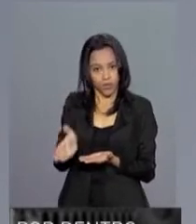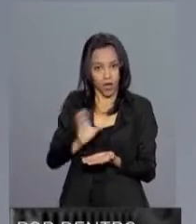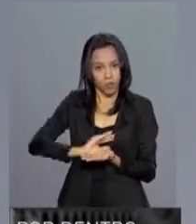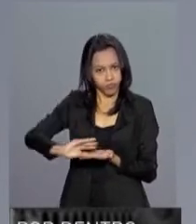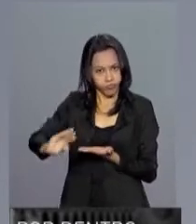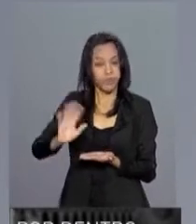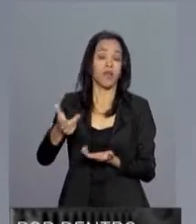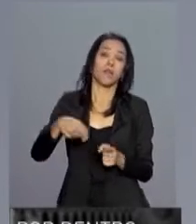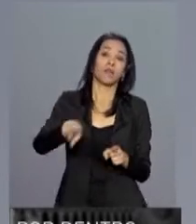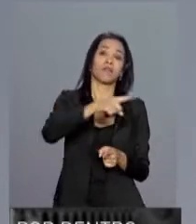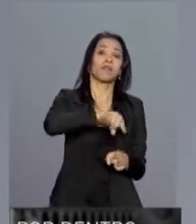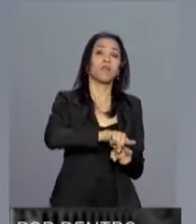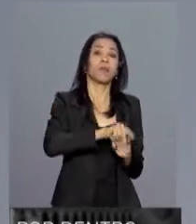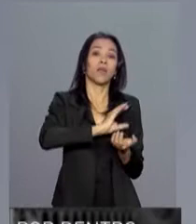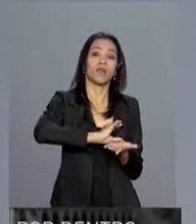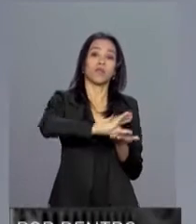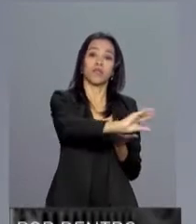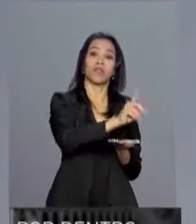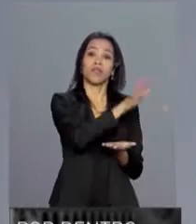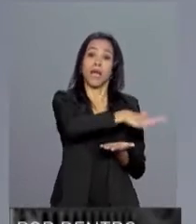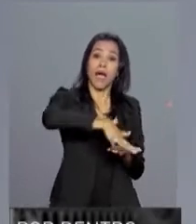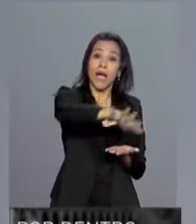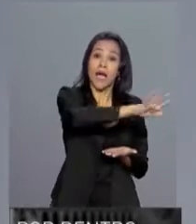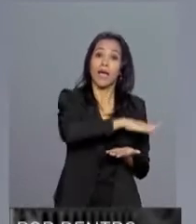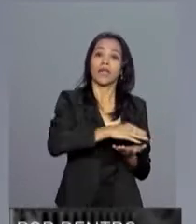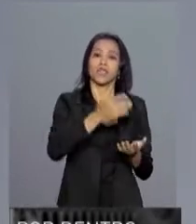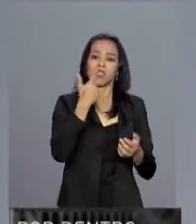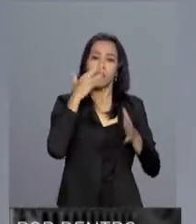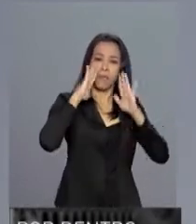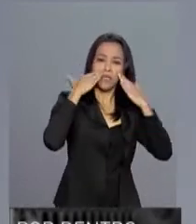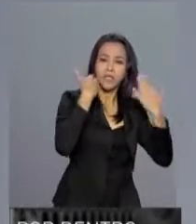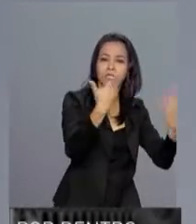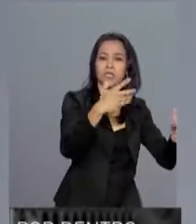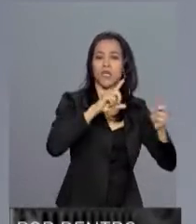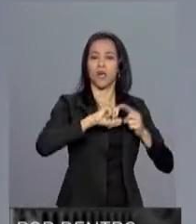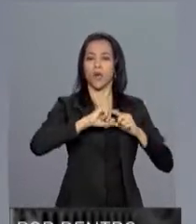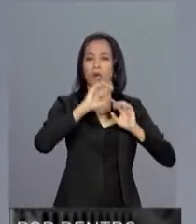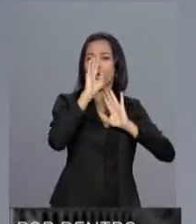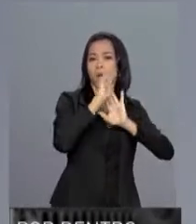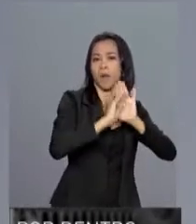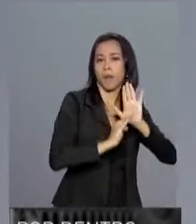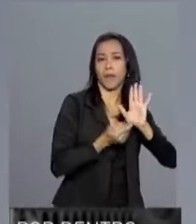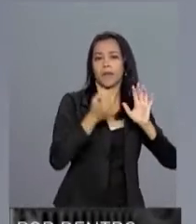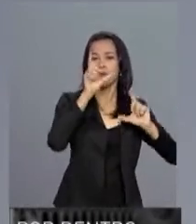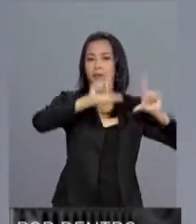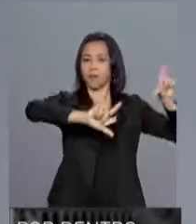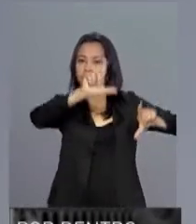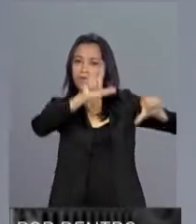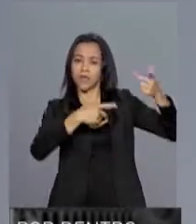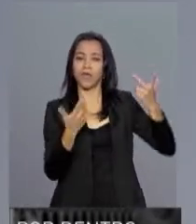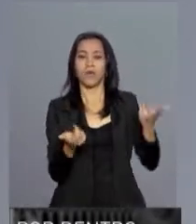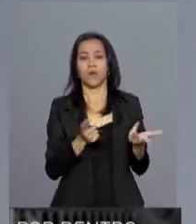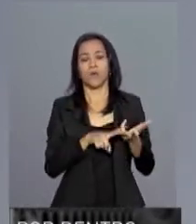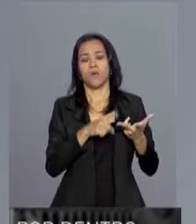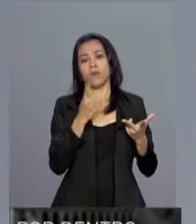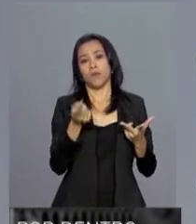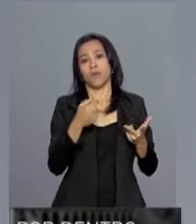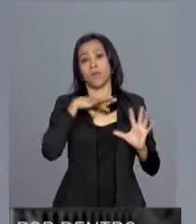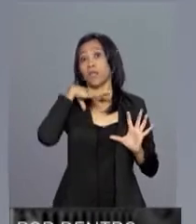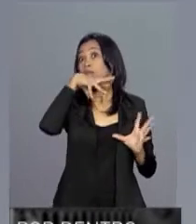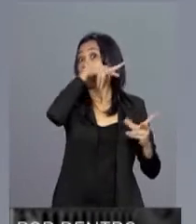investindo também em distribuição e exibição e programação de tv em produção em coprodução internacional